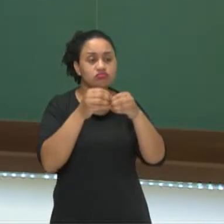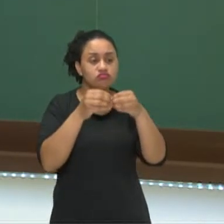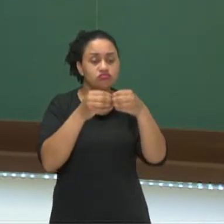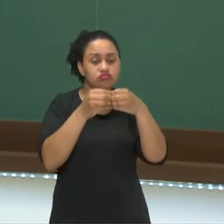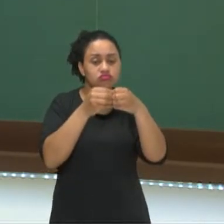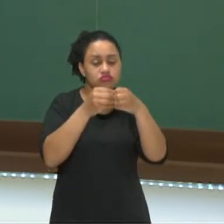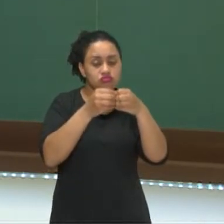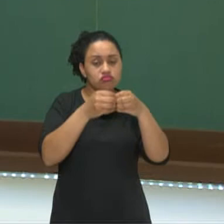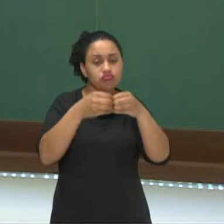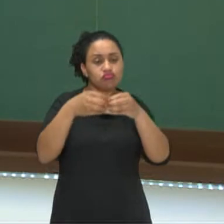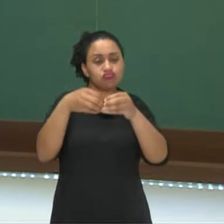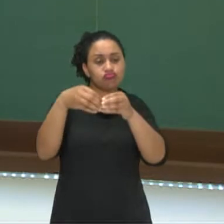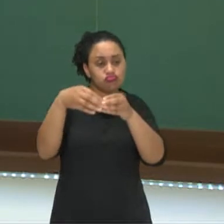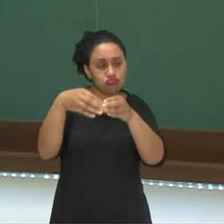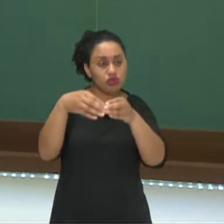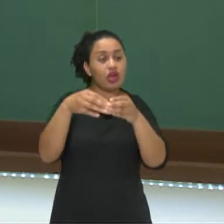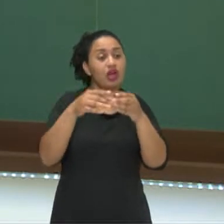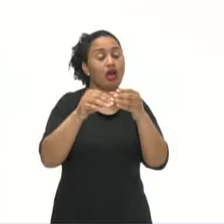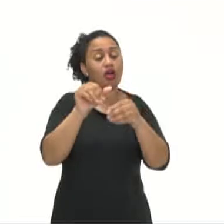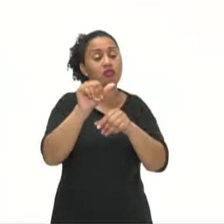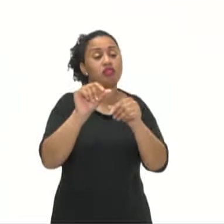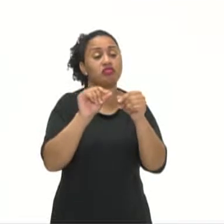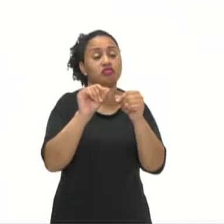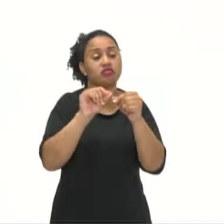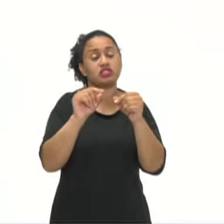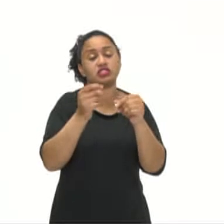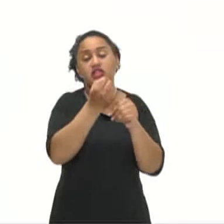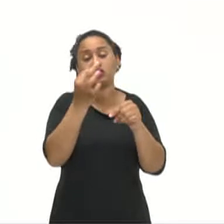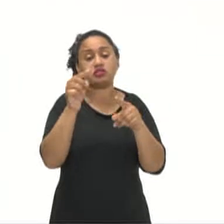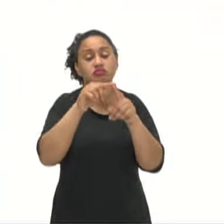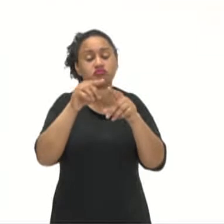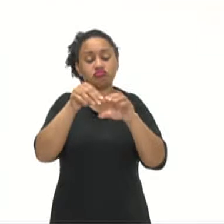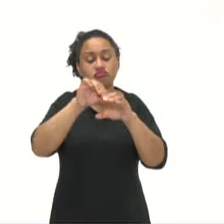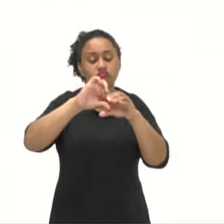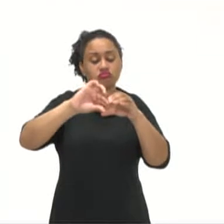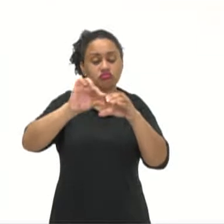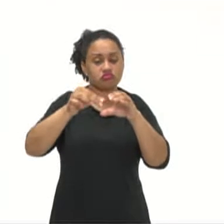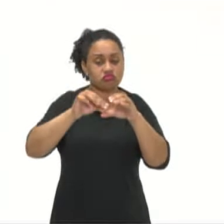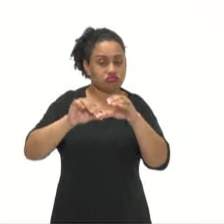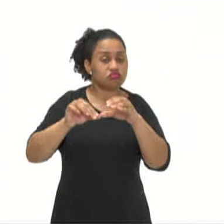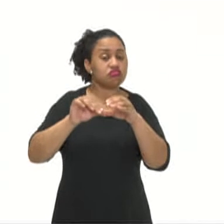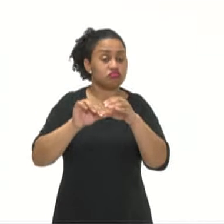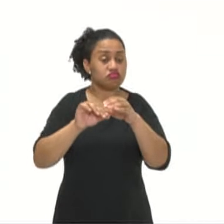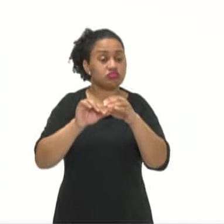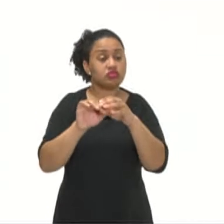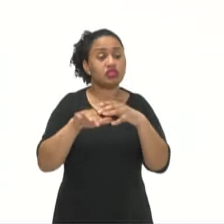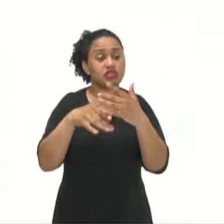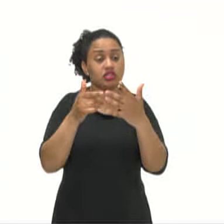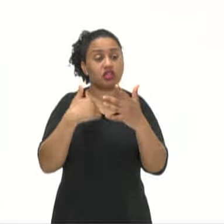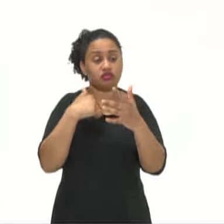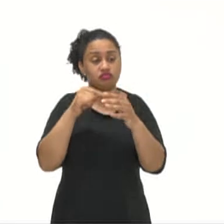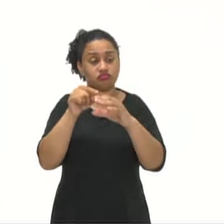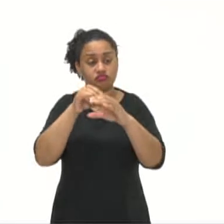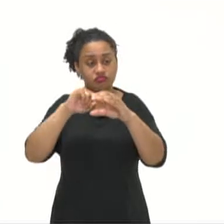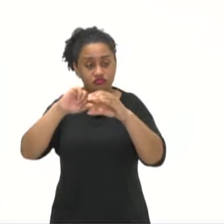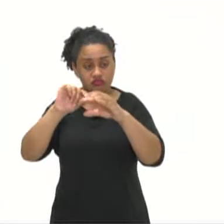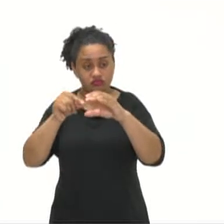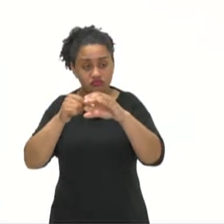se dobrando para formar determinados folhetos embrionários. Esses folhetos embrionários